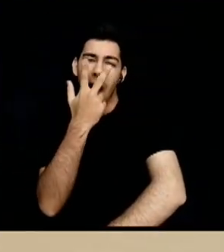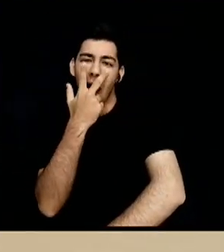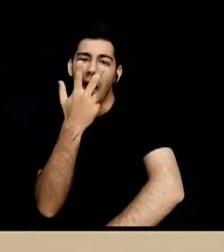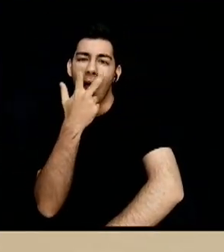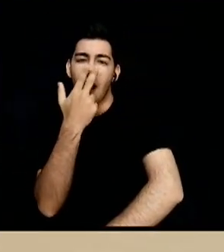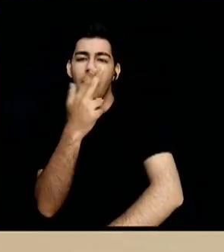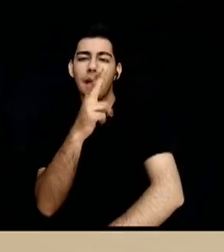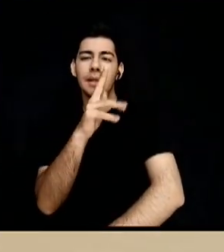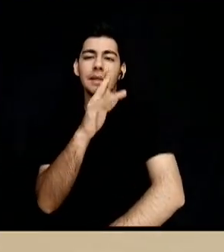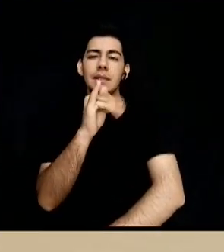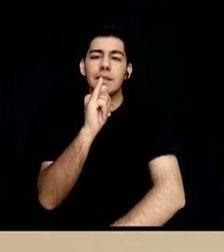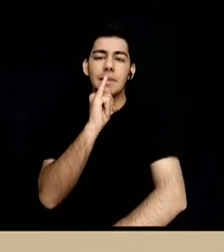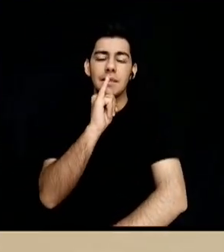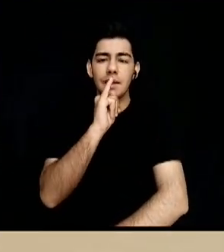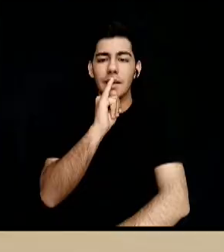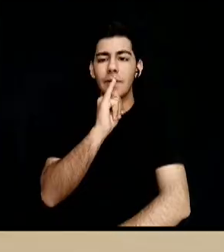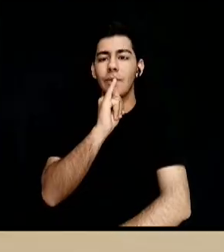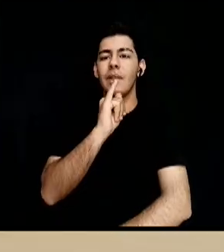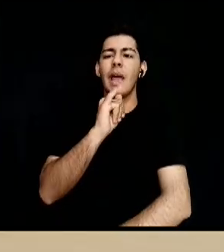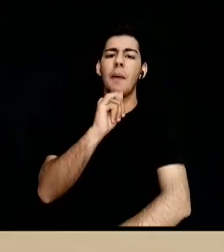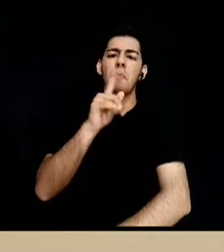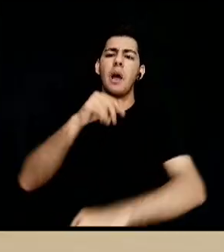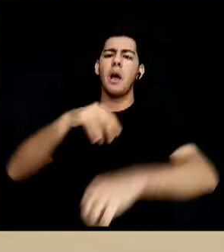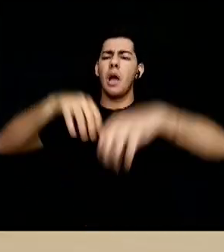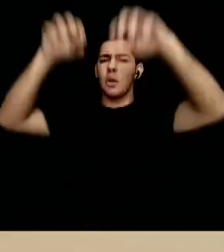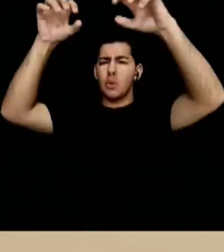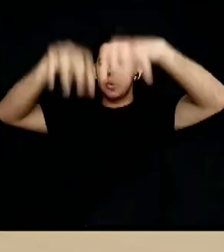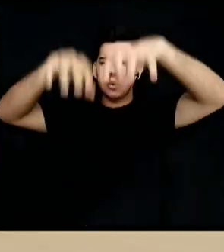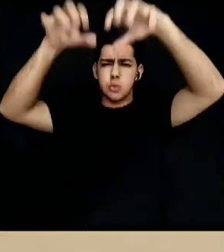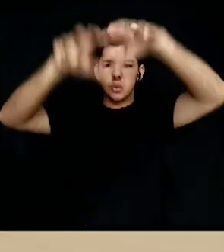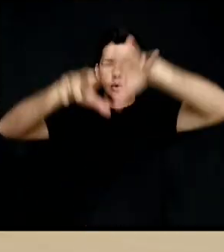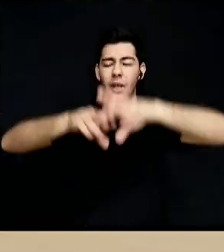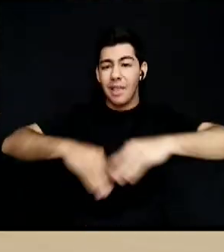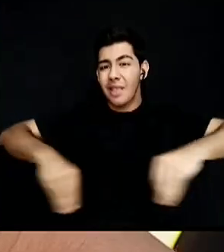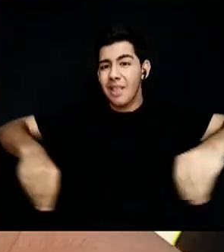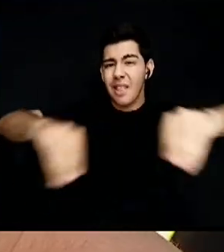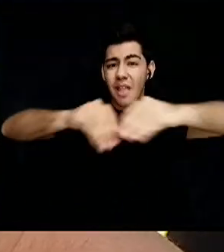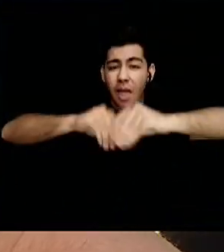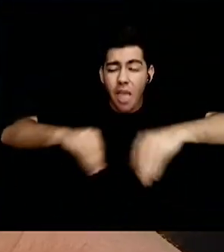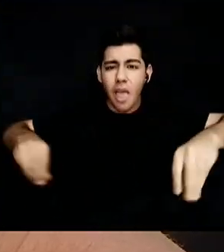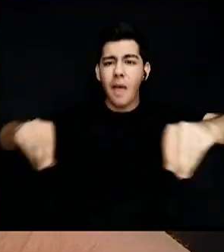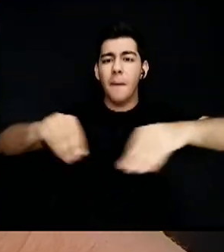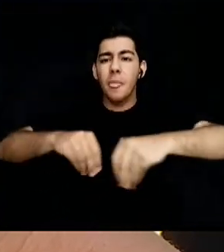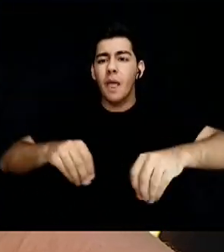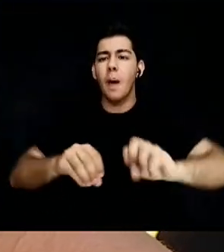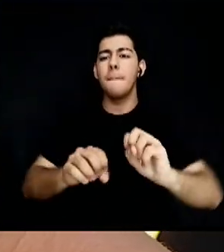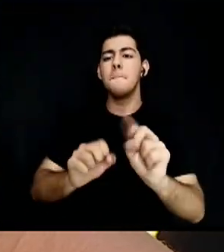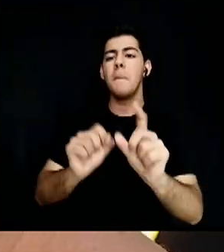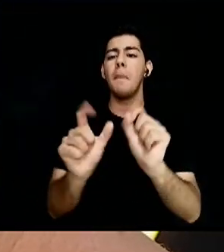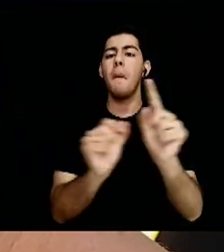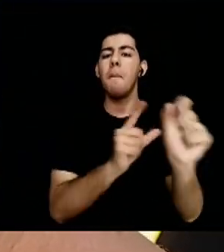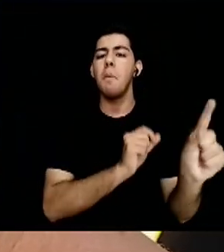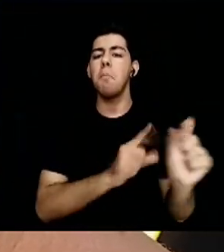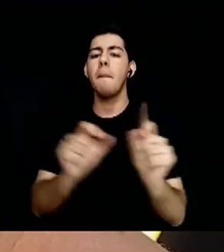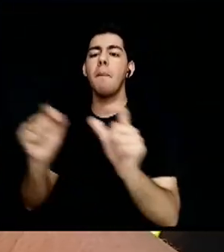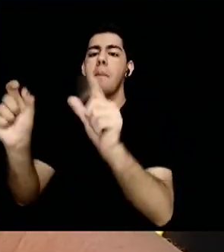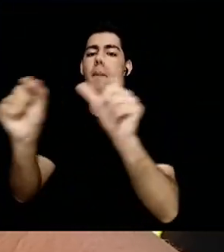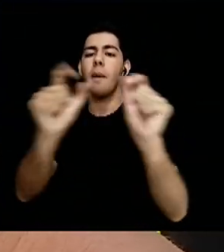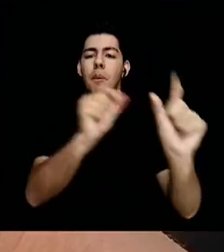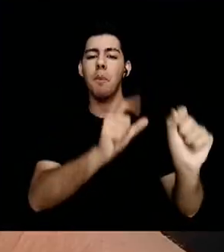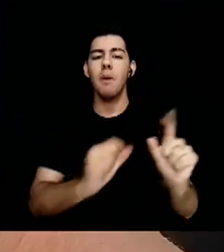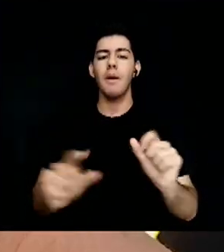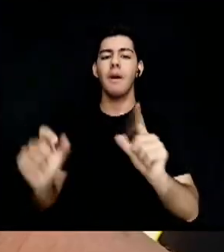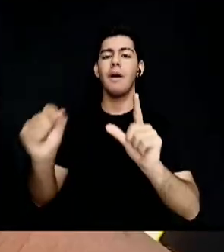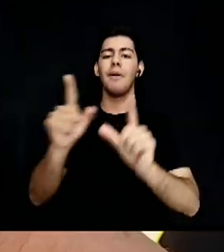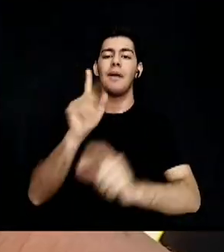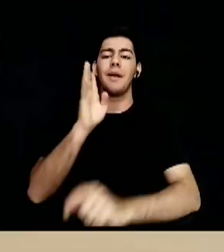terra, né? Quando a gente passa em algum lugar, em alguma poça de água que tem um pouquinho de terra, fica aquele Exatamente. Olha que legal.